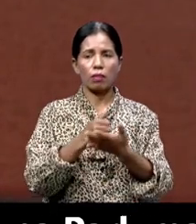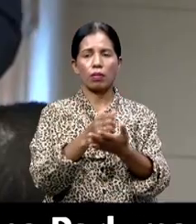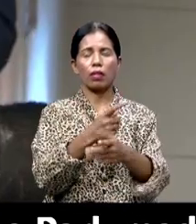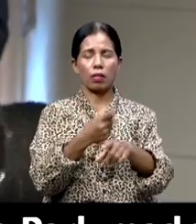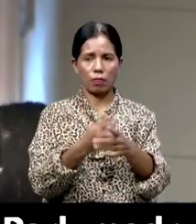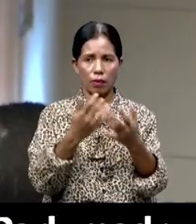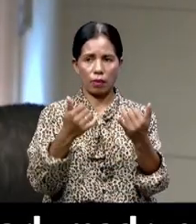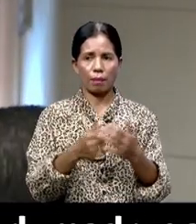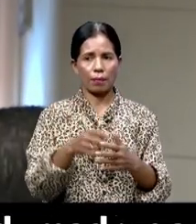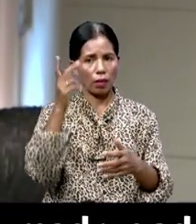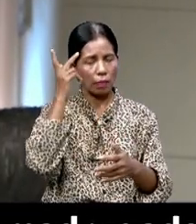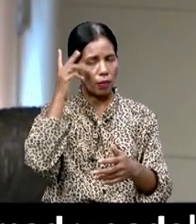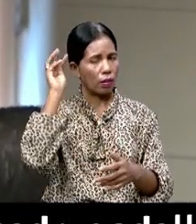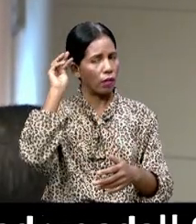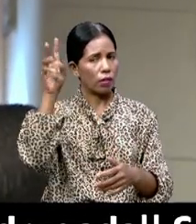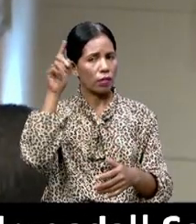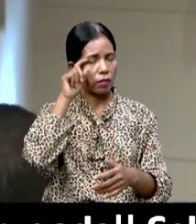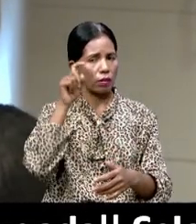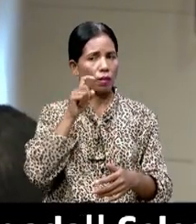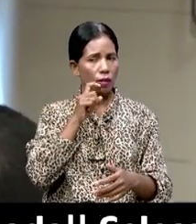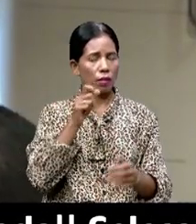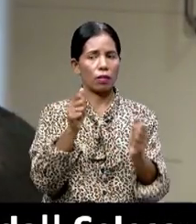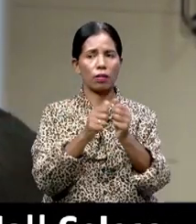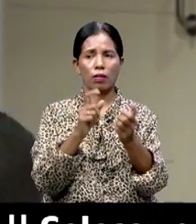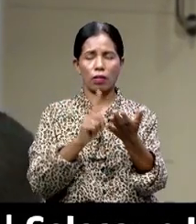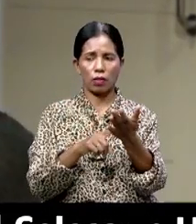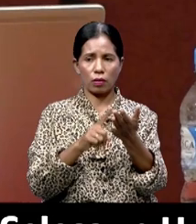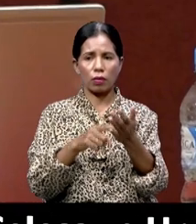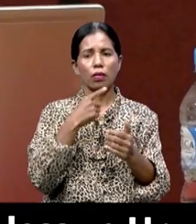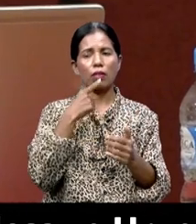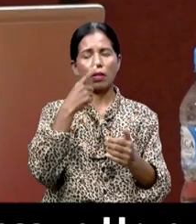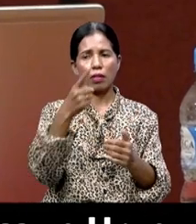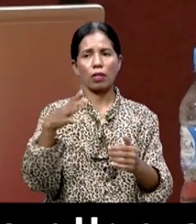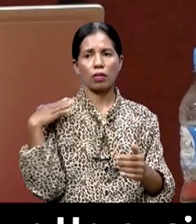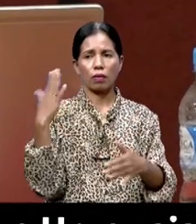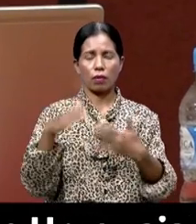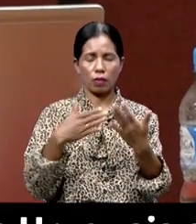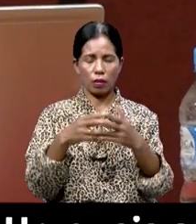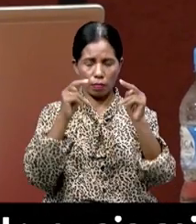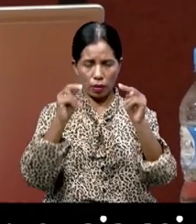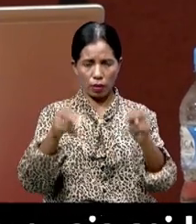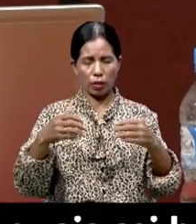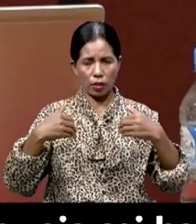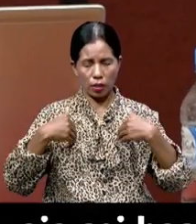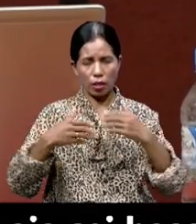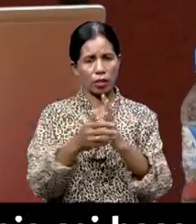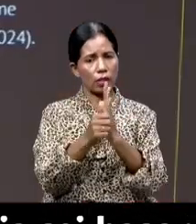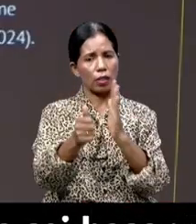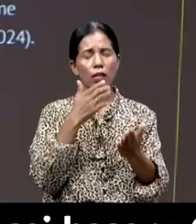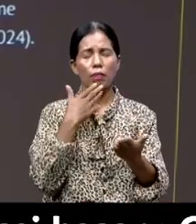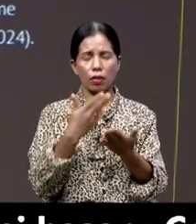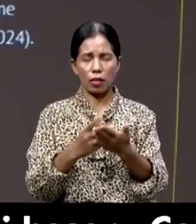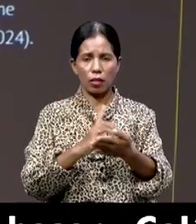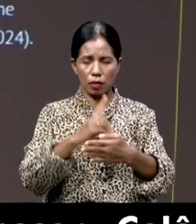Né? Primeiro-ministro Kaira Lachanana Guzmão e a discurso HTT. Jovem Sira precisa de habilidade no BDIA que